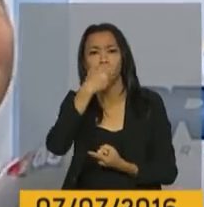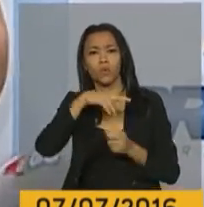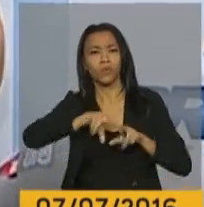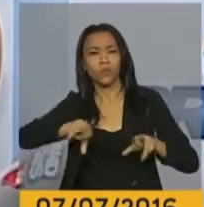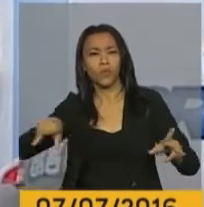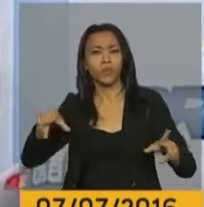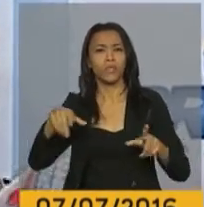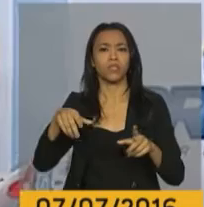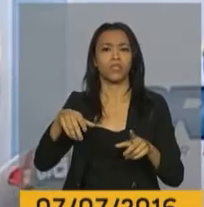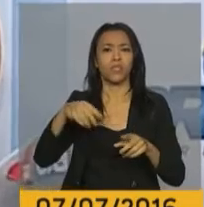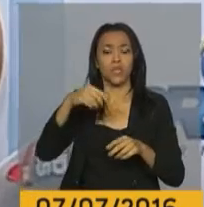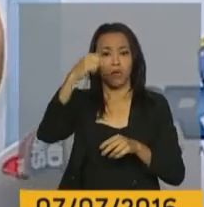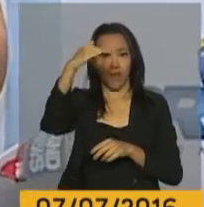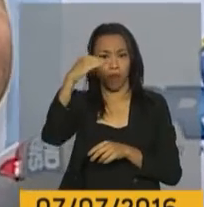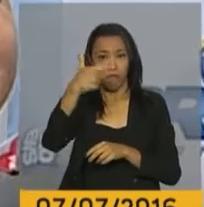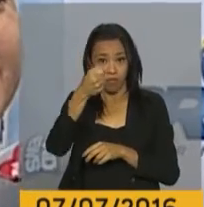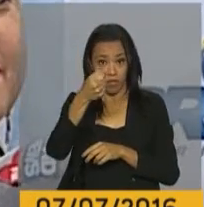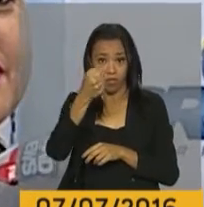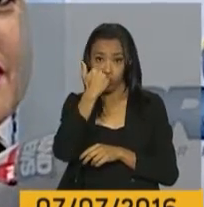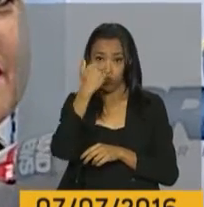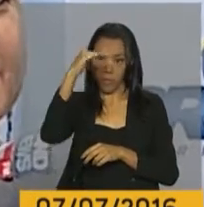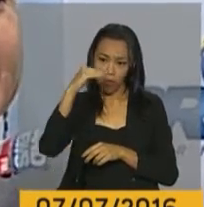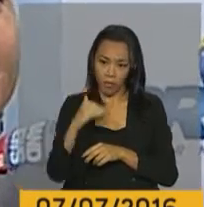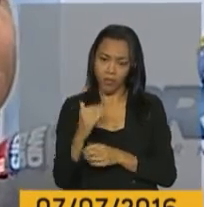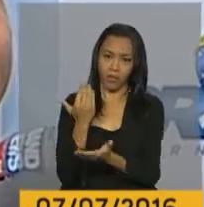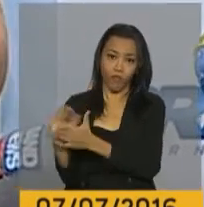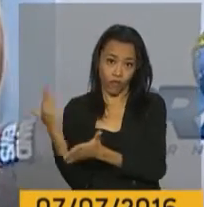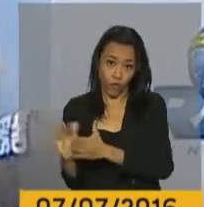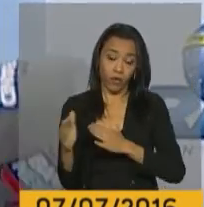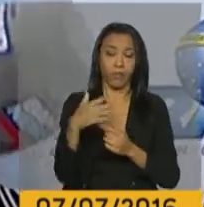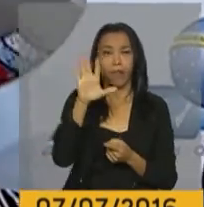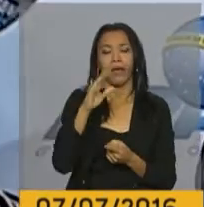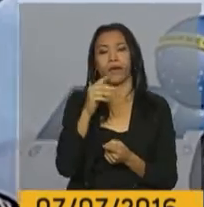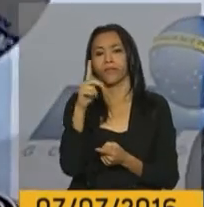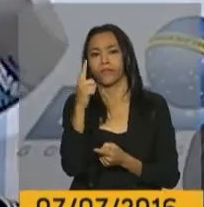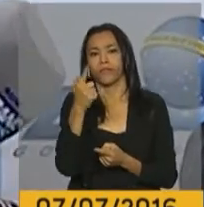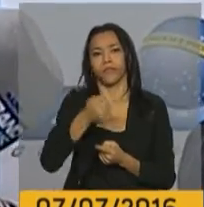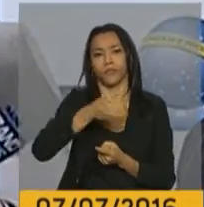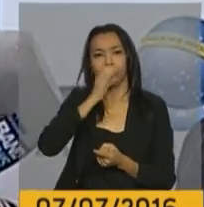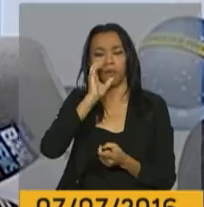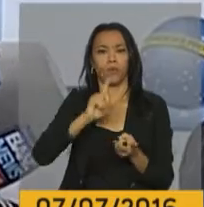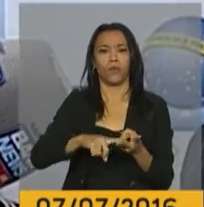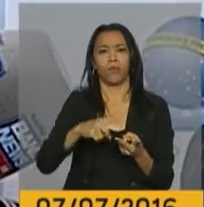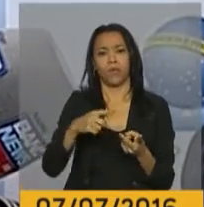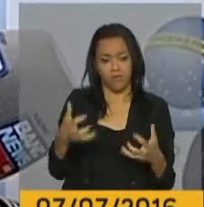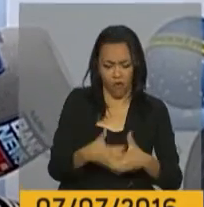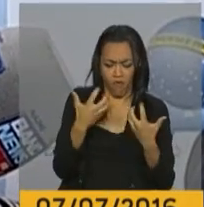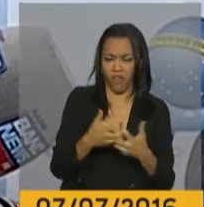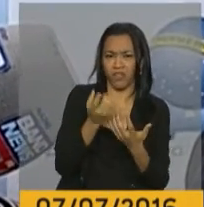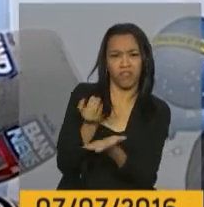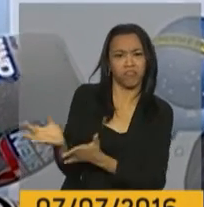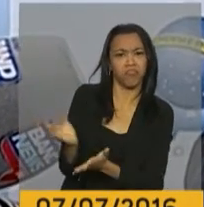do sin de alimentos mais consumidos por que se consome mais refrigerante do que el vá se revê duras em fim de que forma isso preocupa o